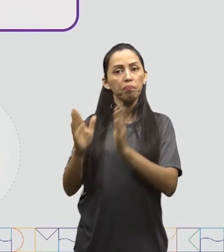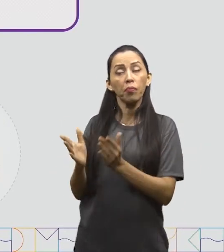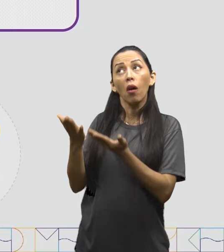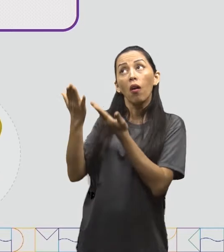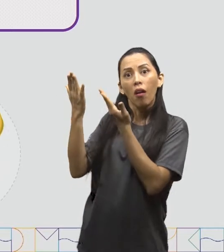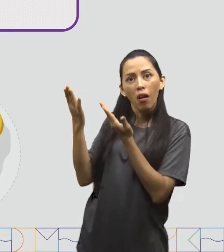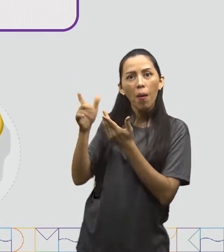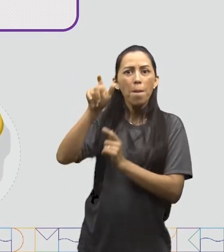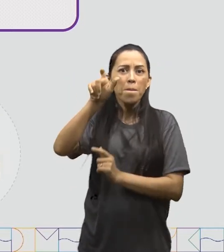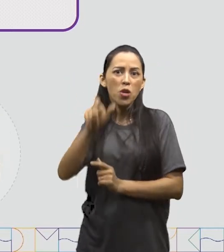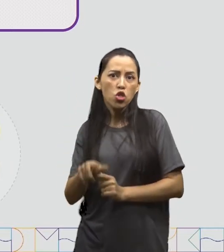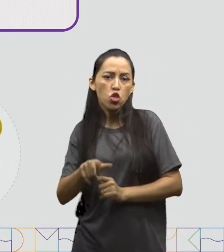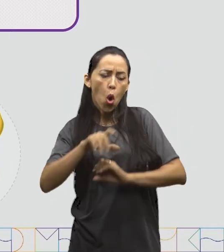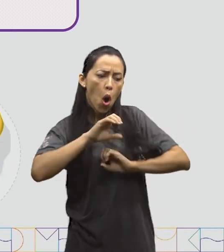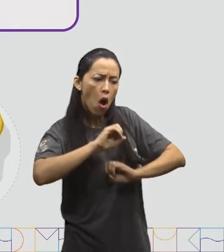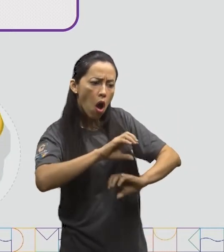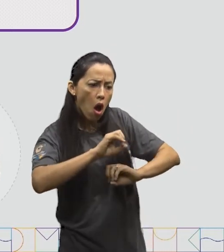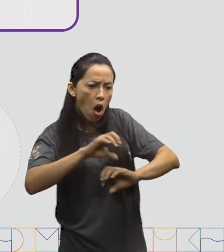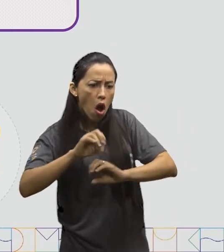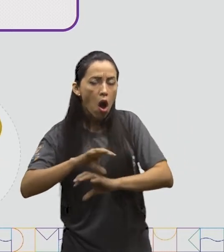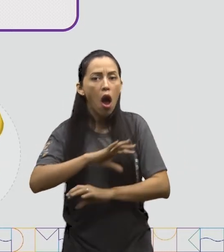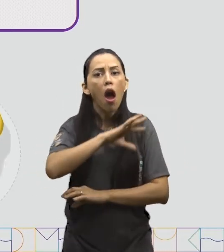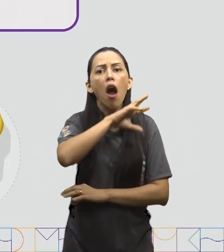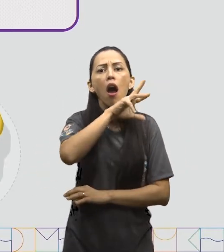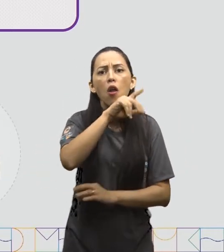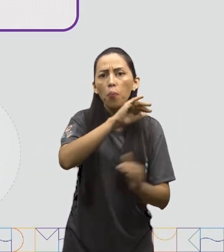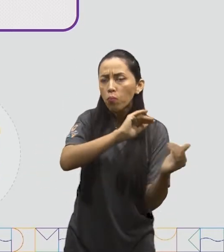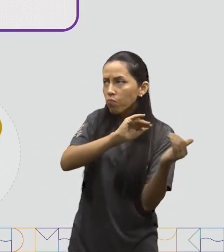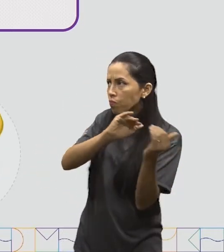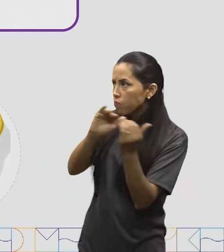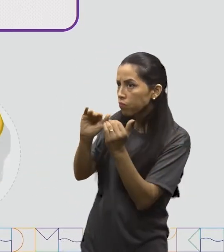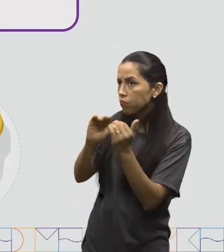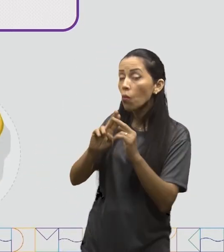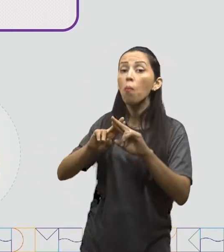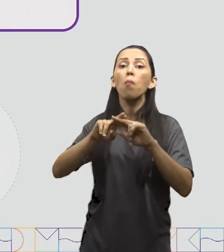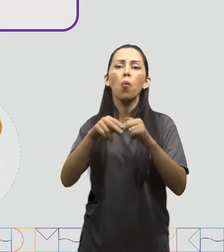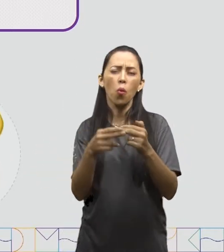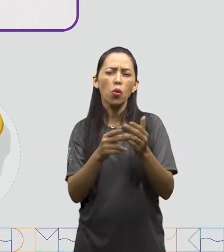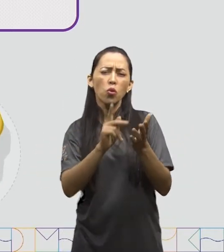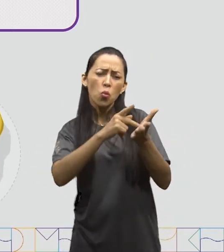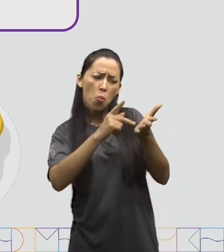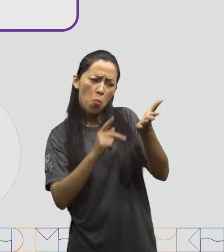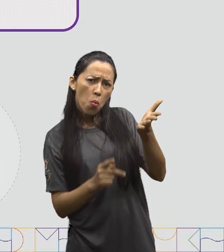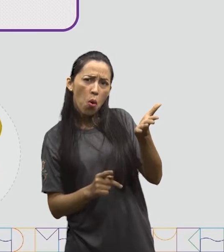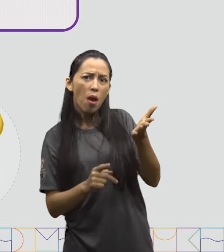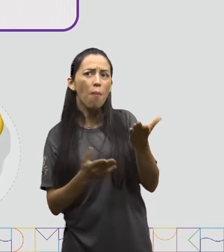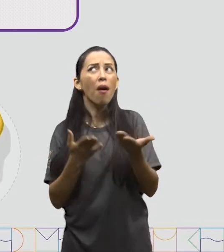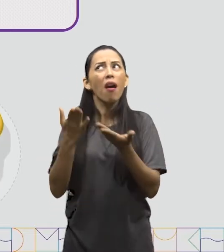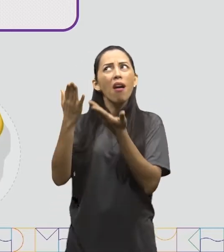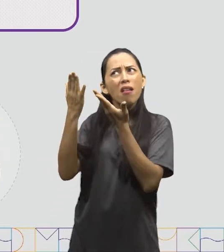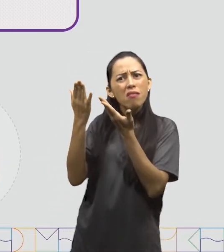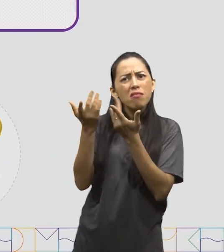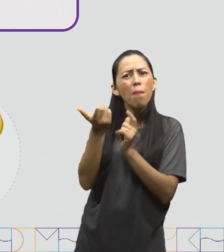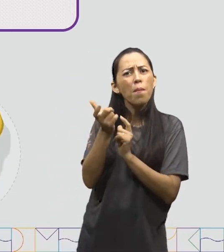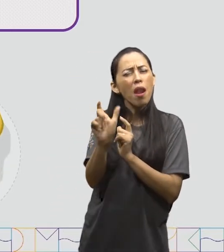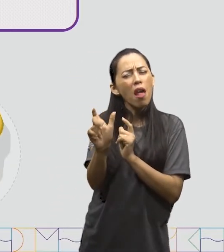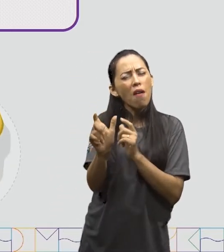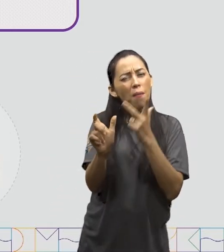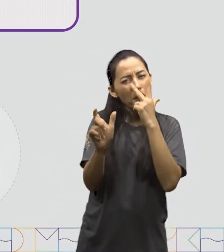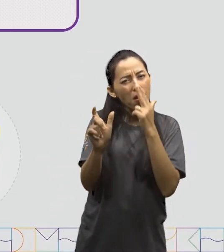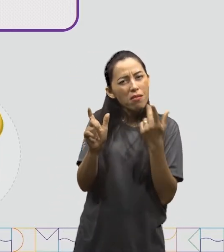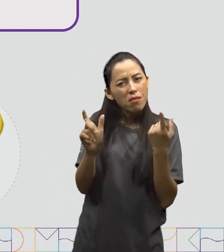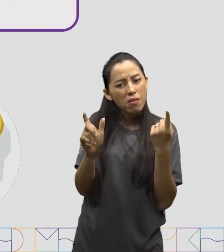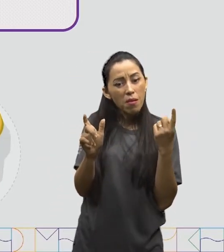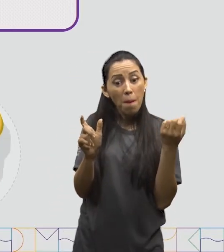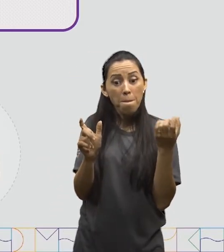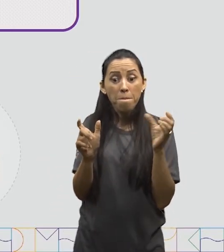significa domesticadores, geralmente de animais. Por isso que no poema essas palavras aparecem perto